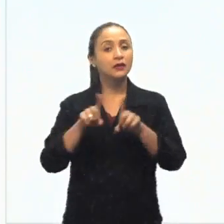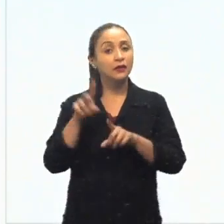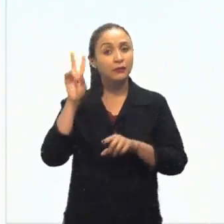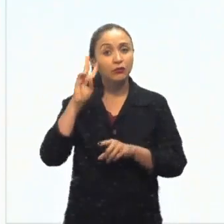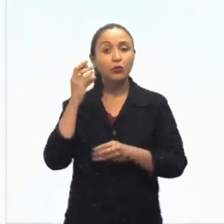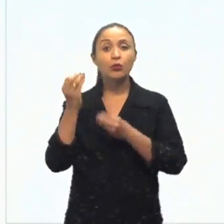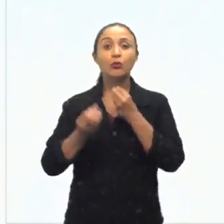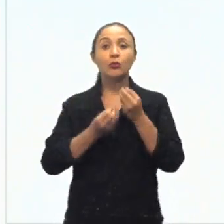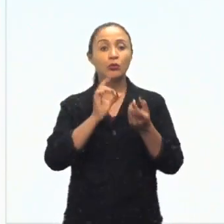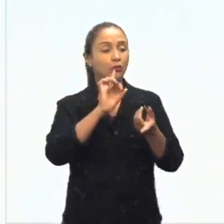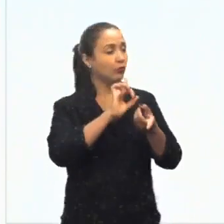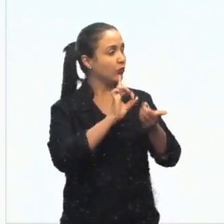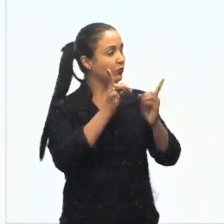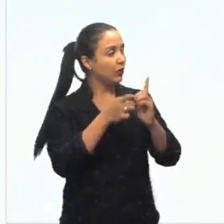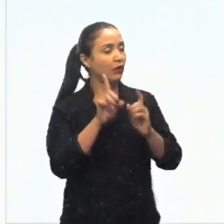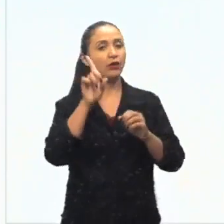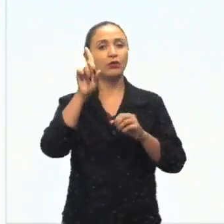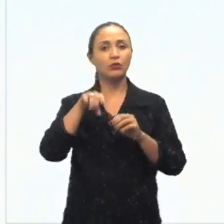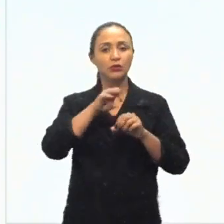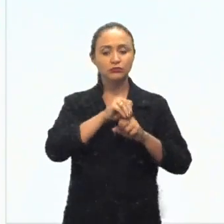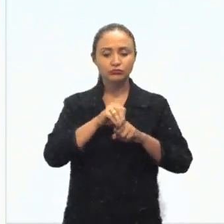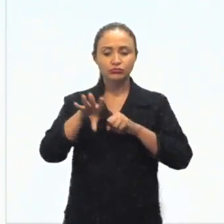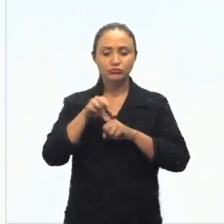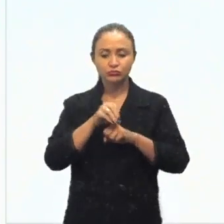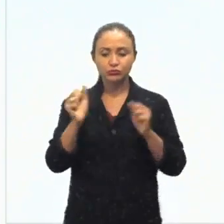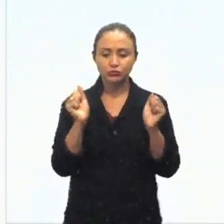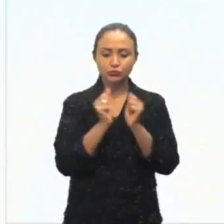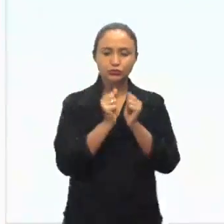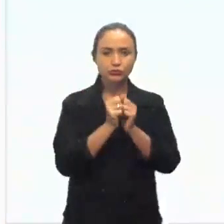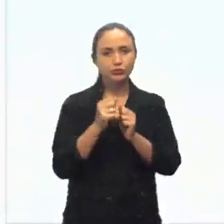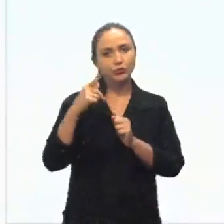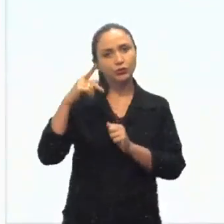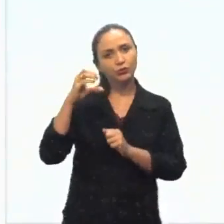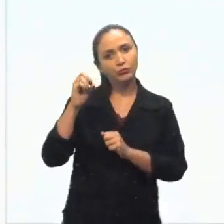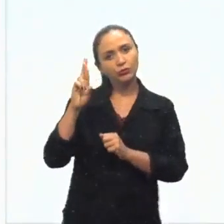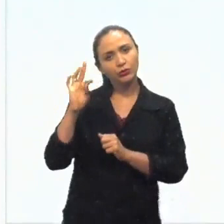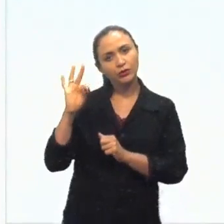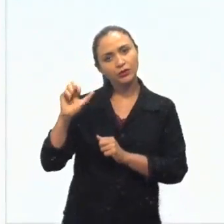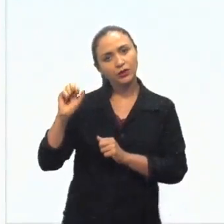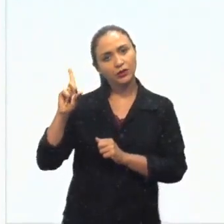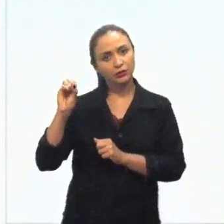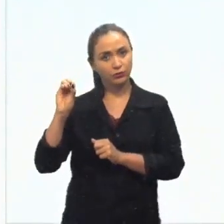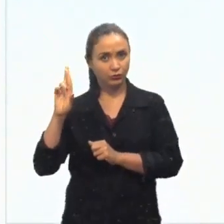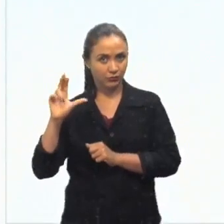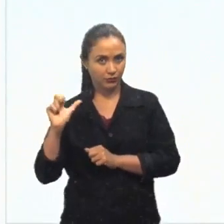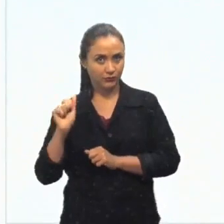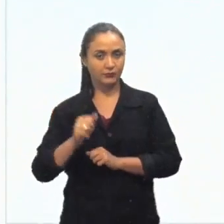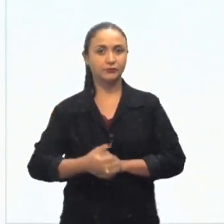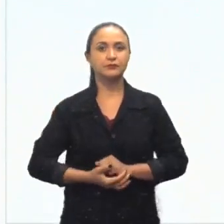é transmitido através da portadora, através dessa mudança brusca de sinal.